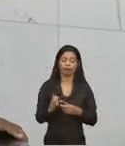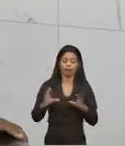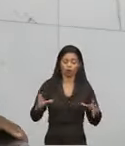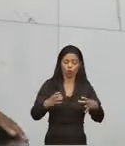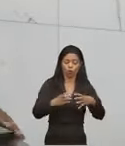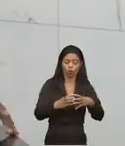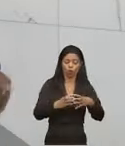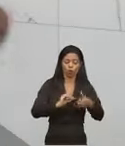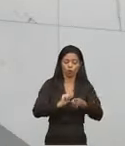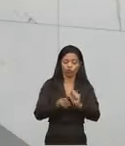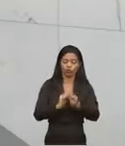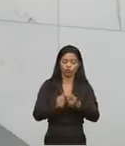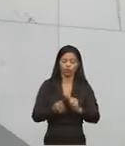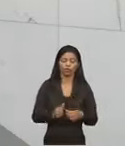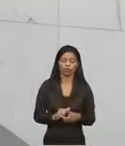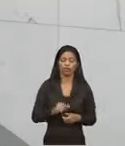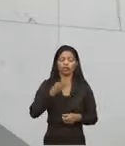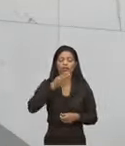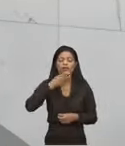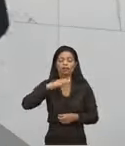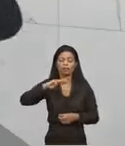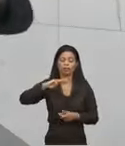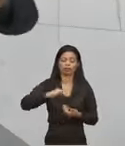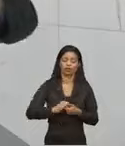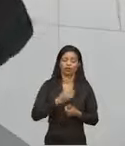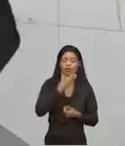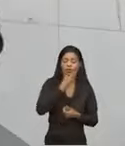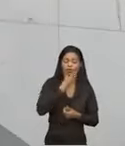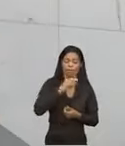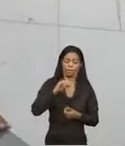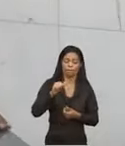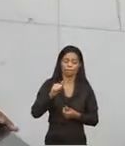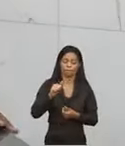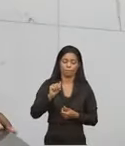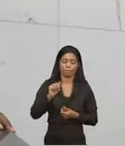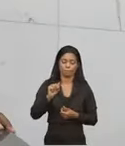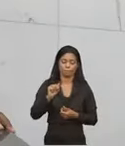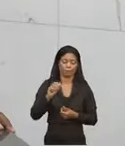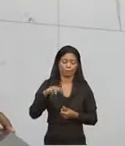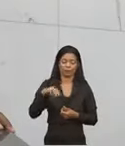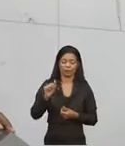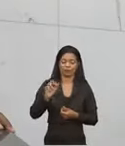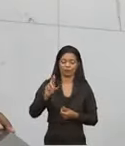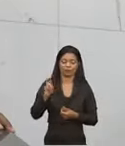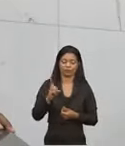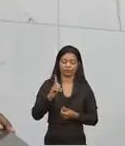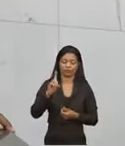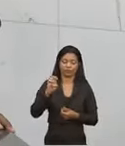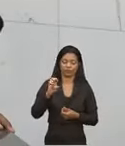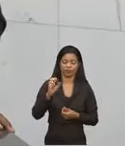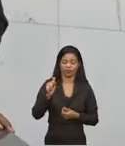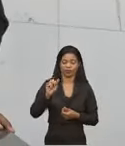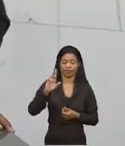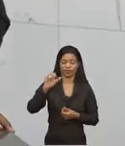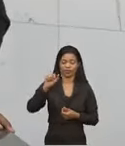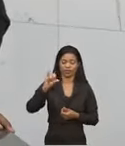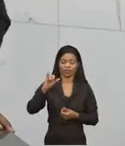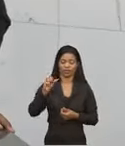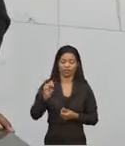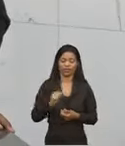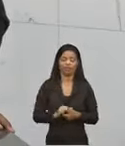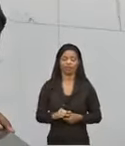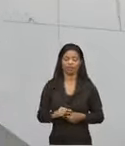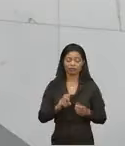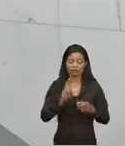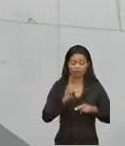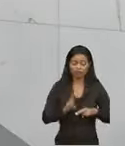Herbinho, vereador Madialeias, mas junto com todos os vereadores, inclusive o vereador da oposição, nós tínhamos sentar para